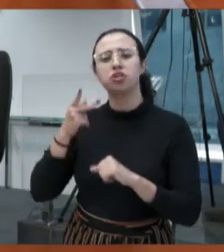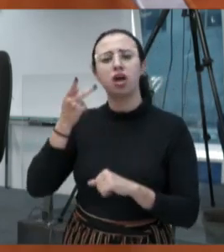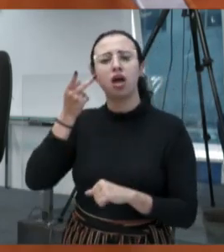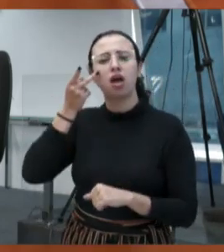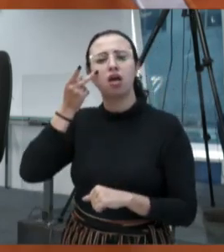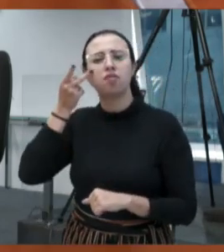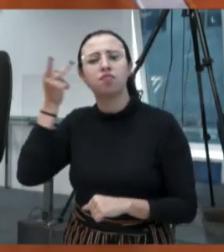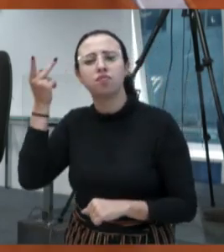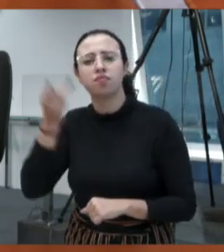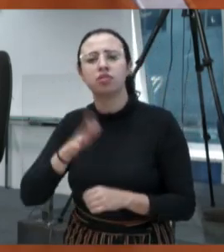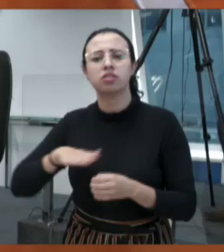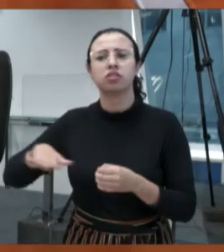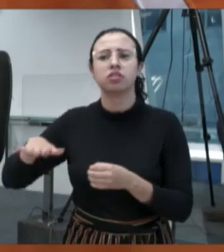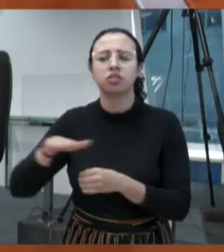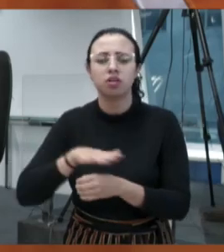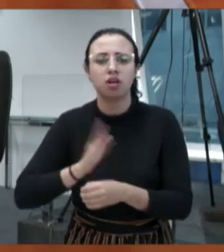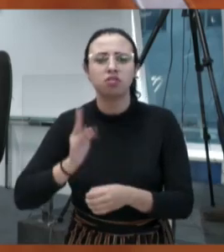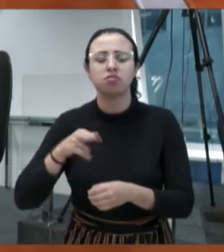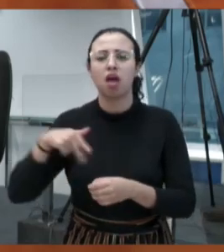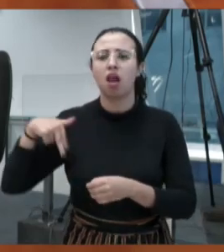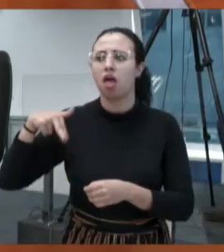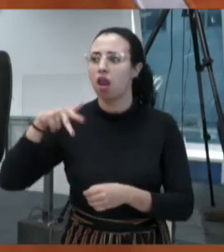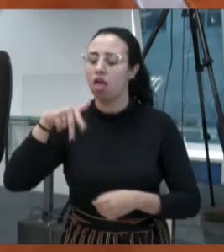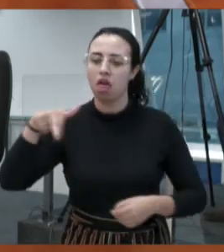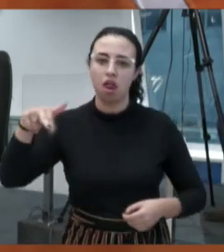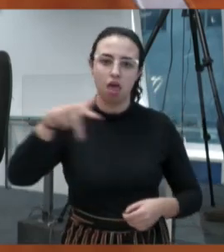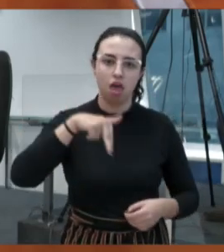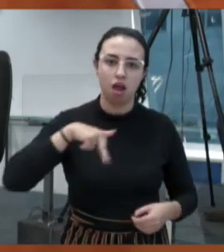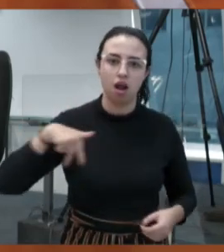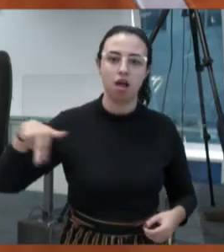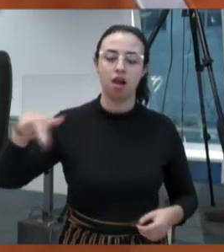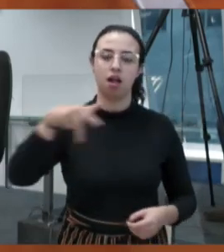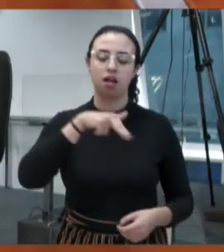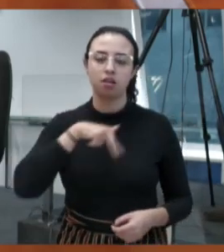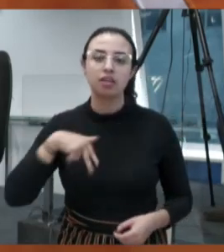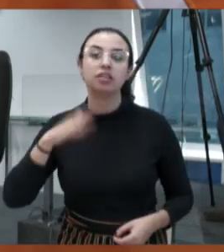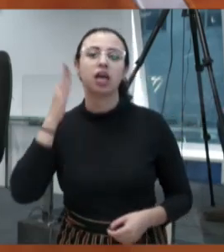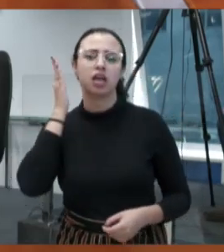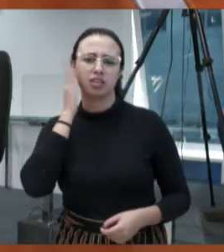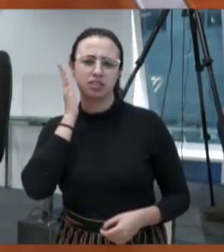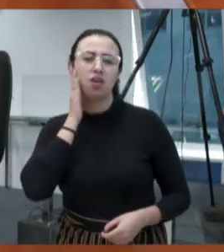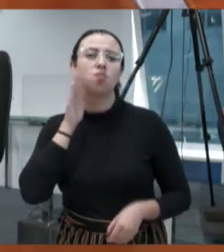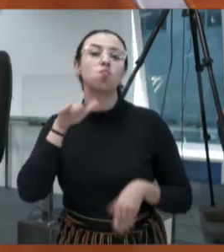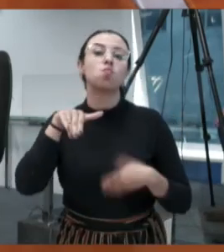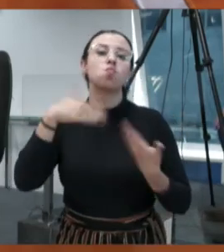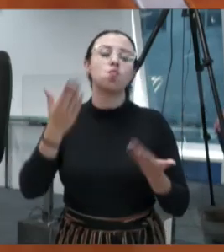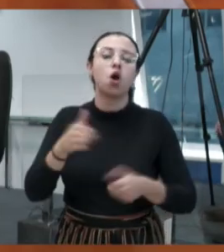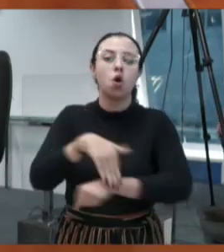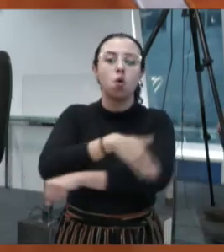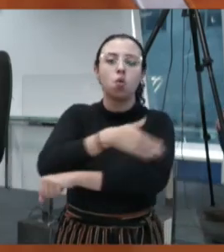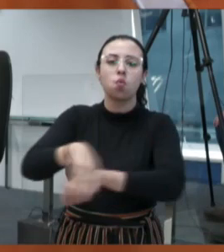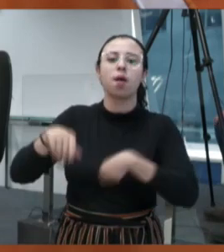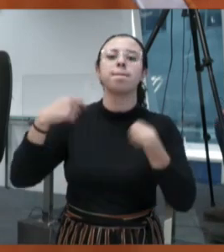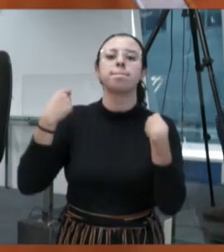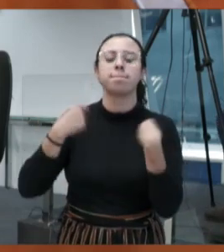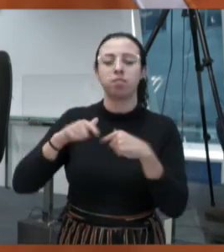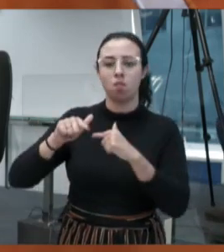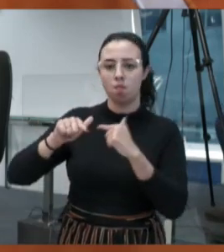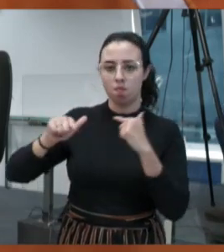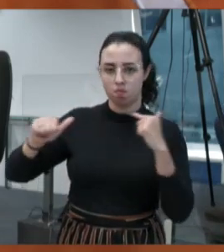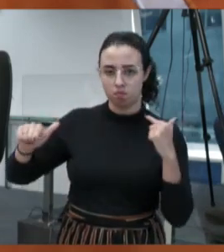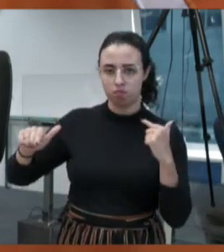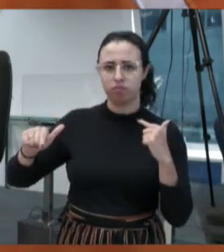já mapeei quais são as ruas que precisam ser capinado, certo? E já passei lá para a secretaria